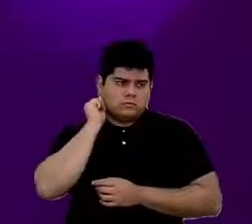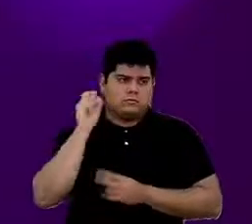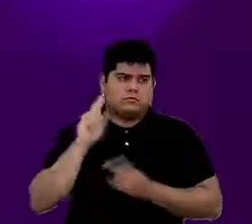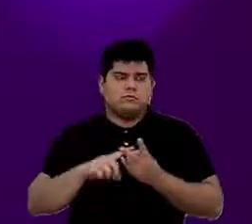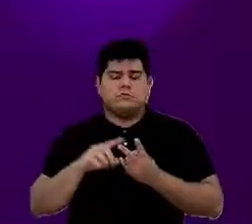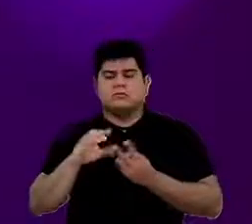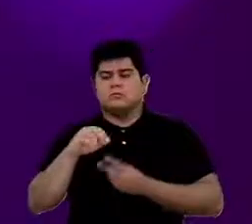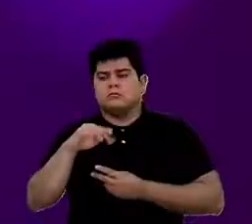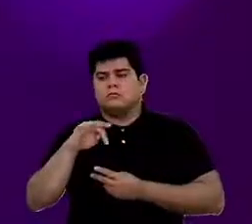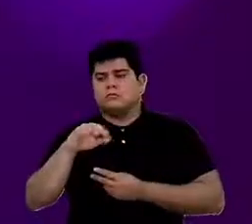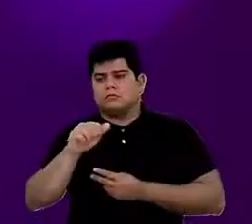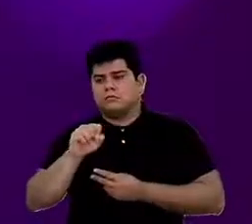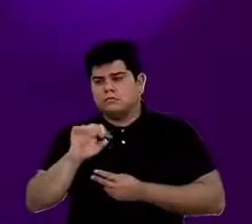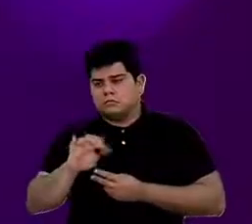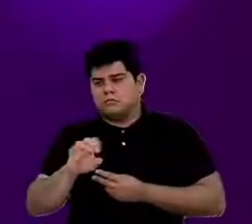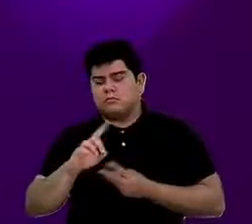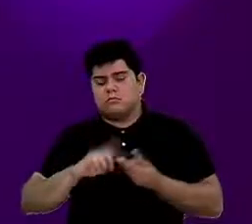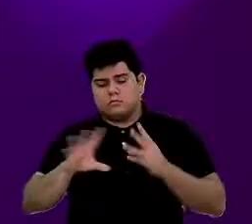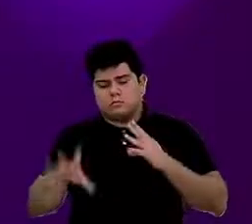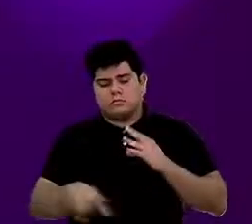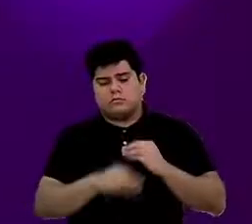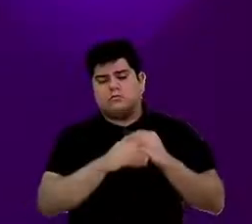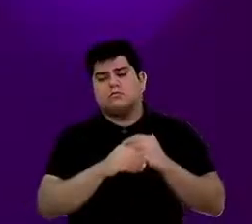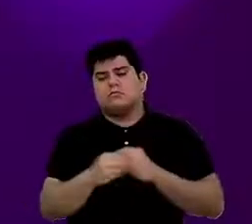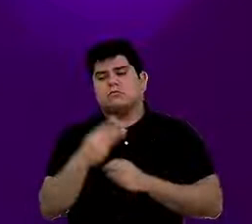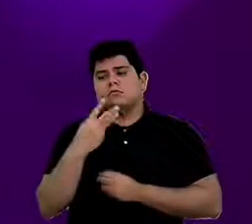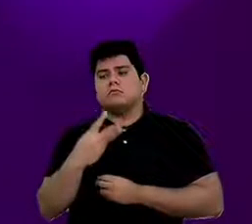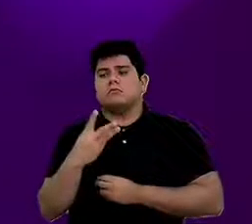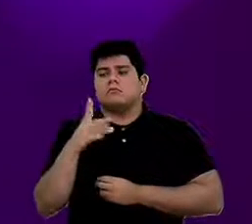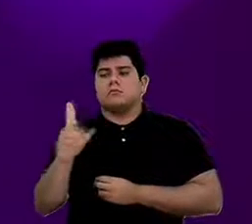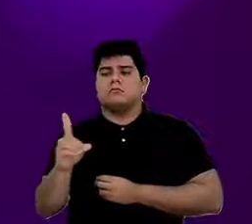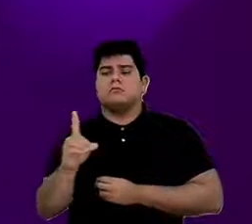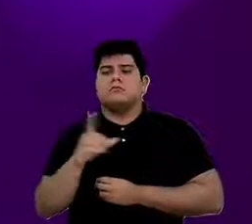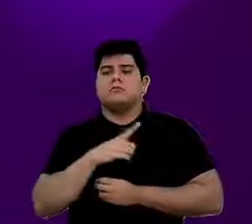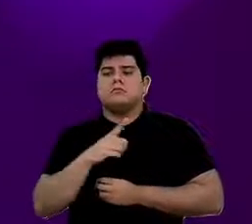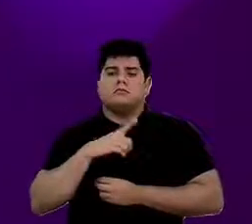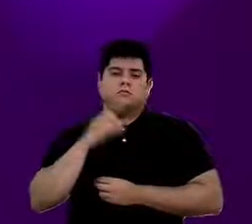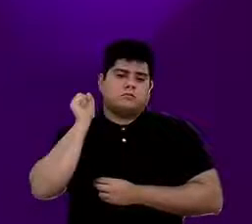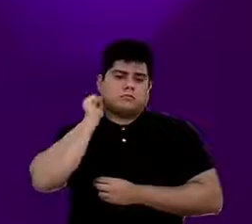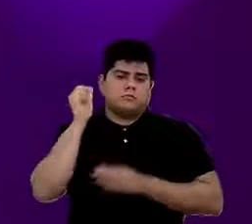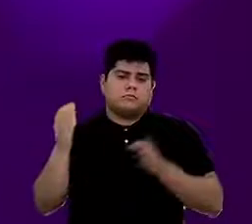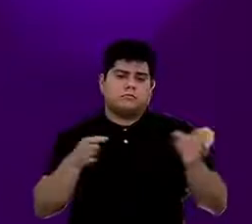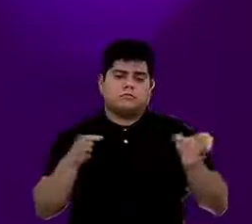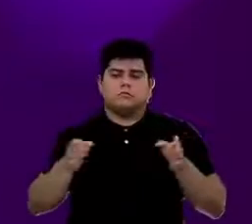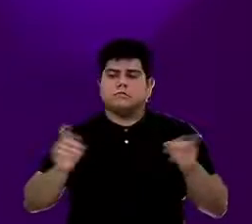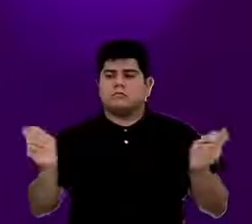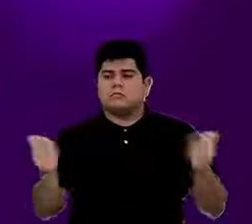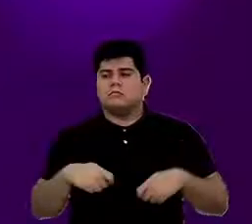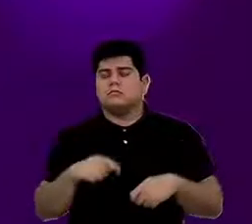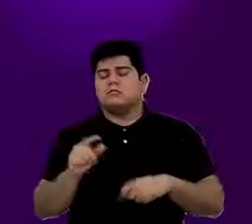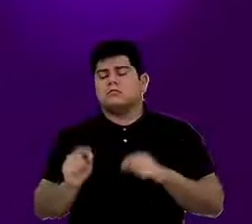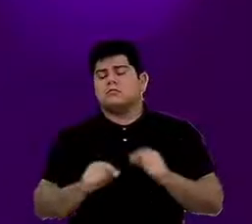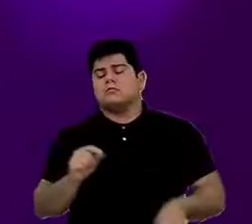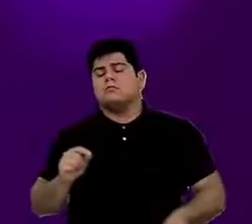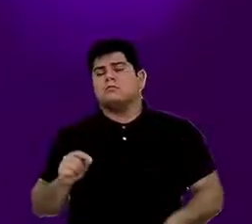contraste e a incorporação do eco 3D durante o estresse, que permitiria um escaneamento